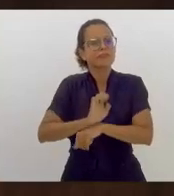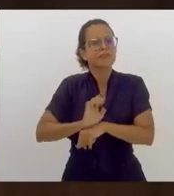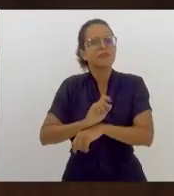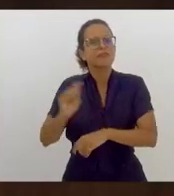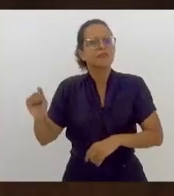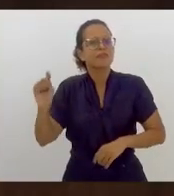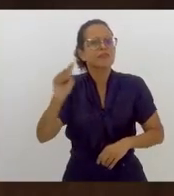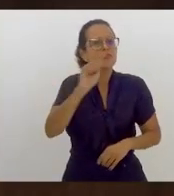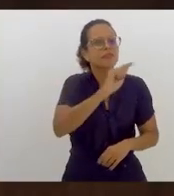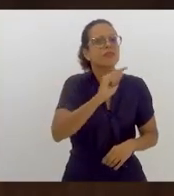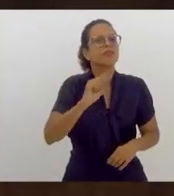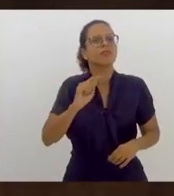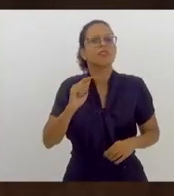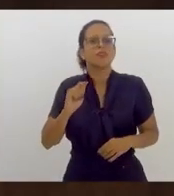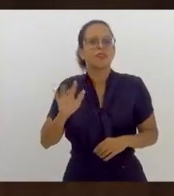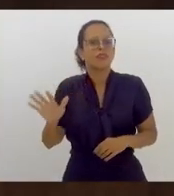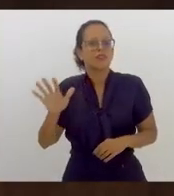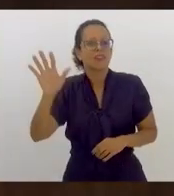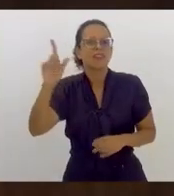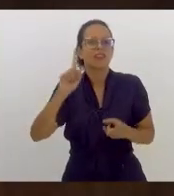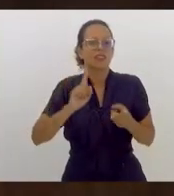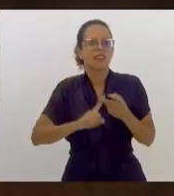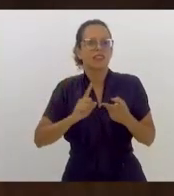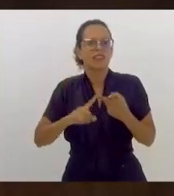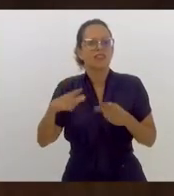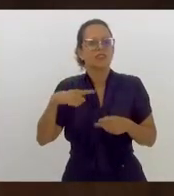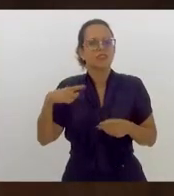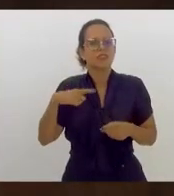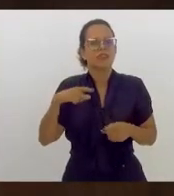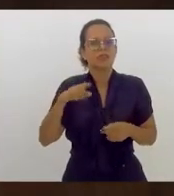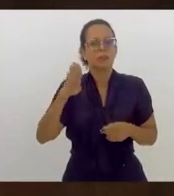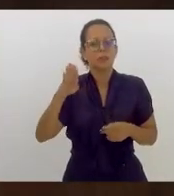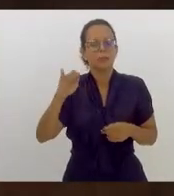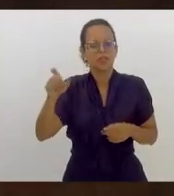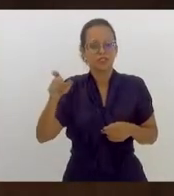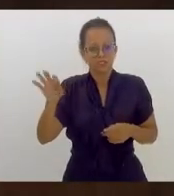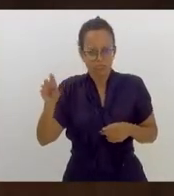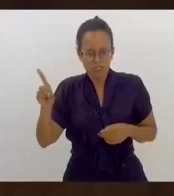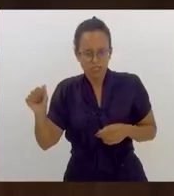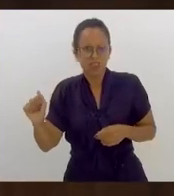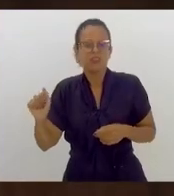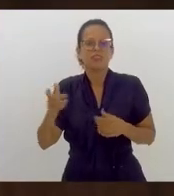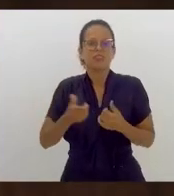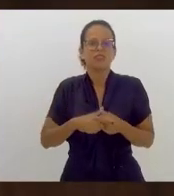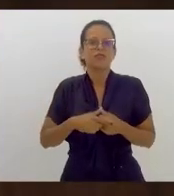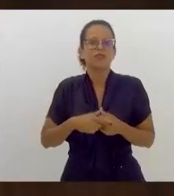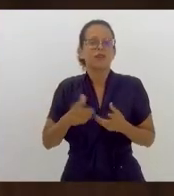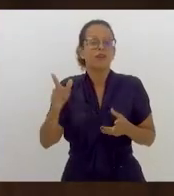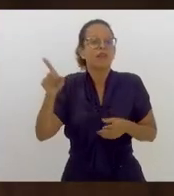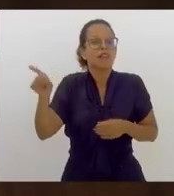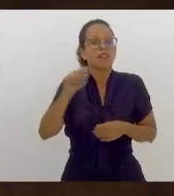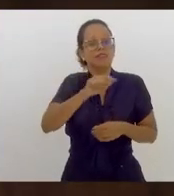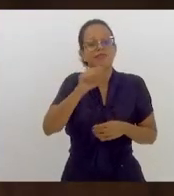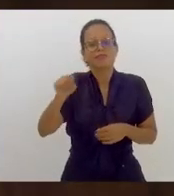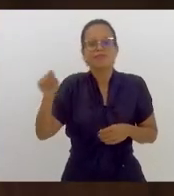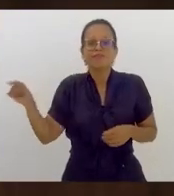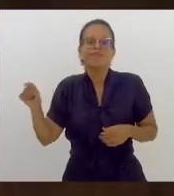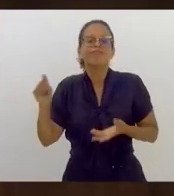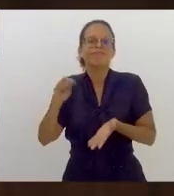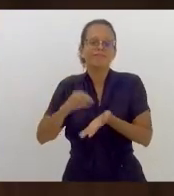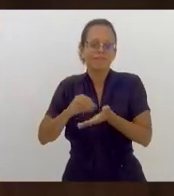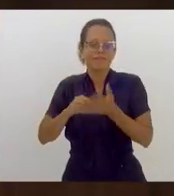favelas, onde há o nosso interior, onde há a Baixada Fluminense, a garantia dos direitos humanos ainda não foi efetivada na